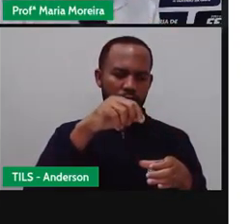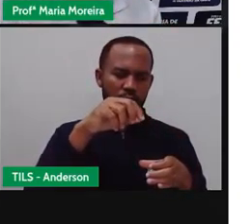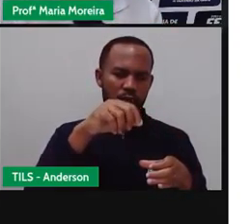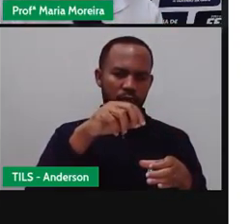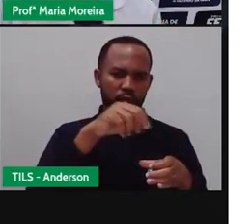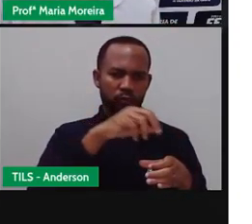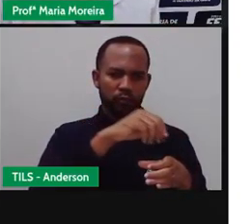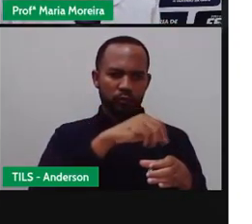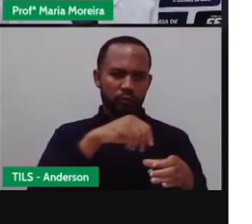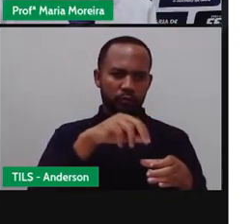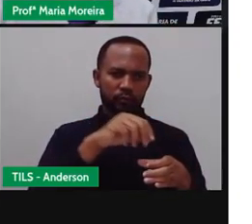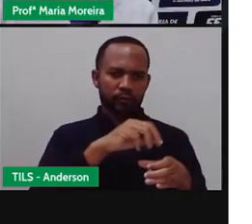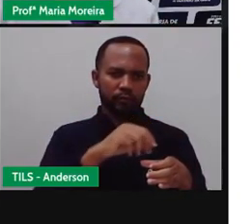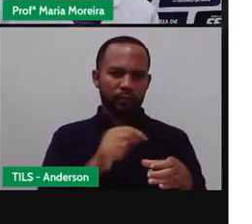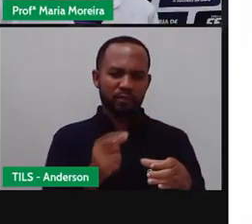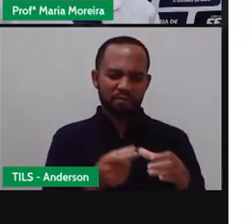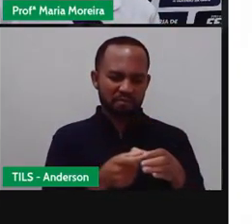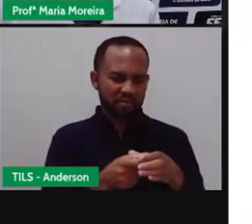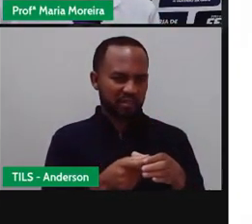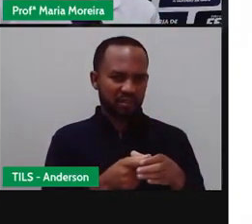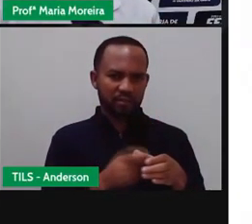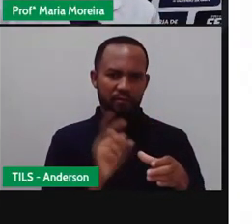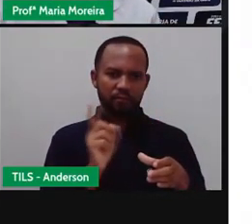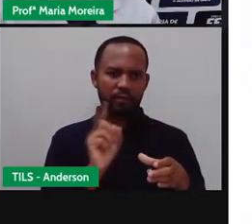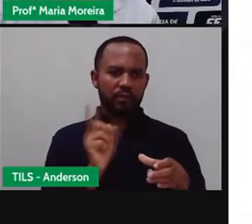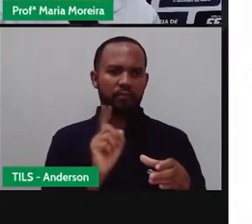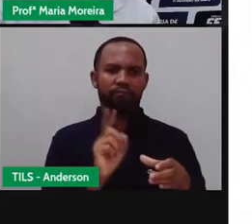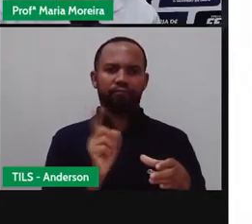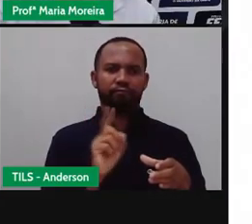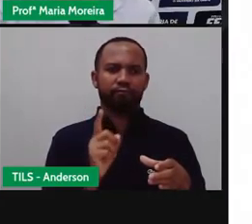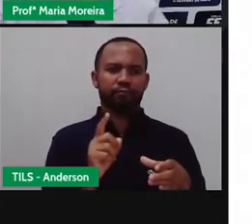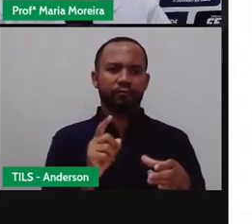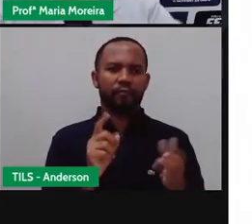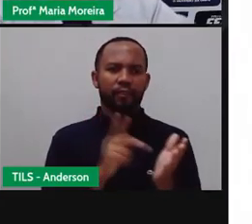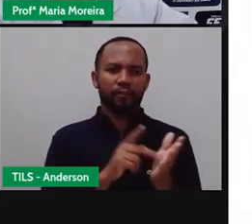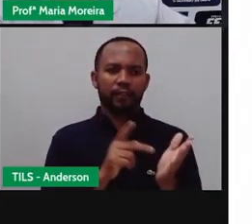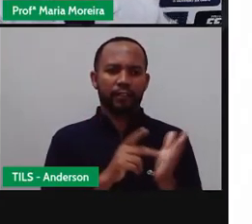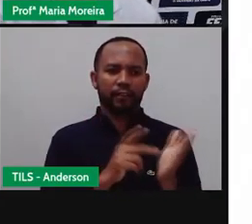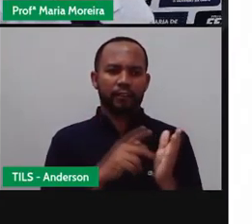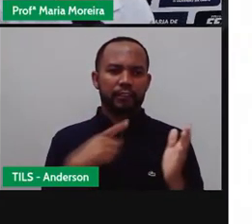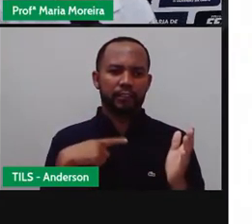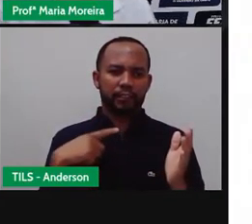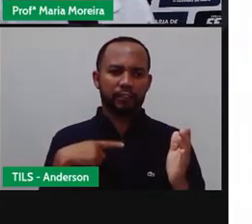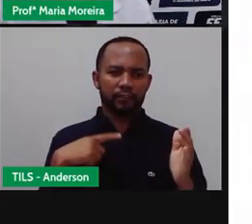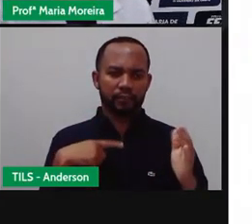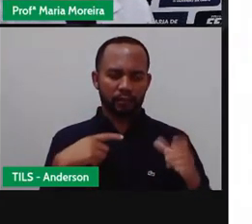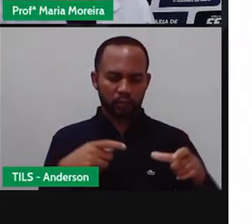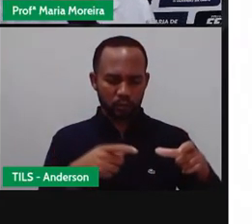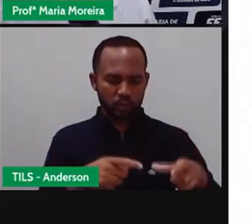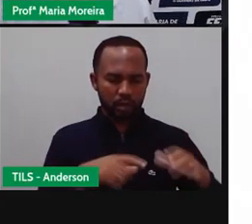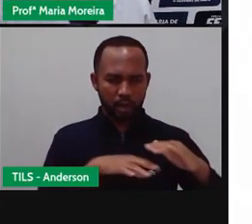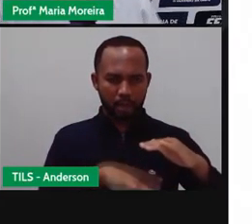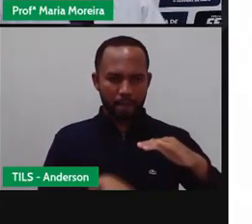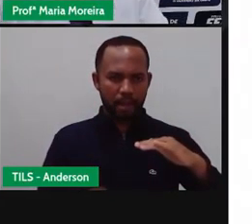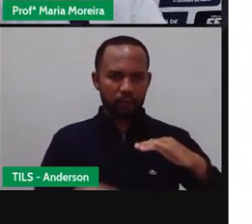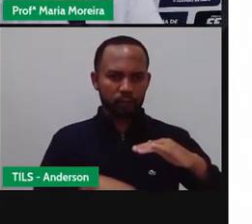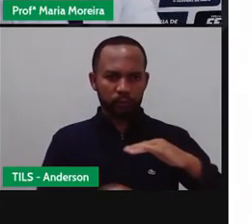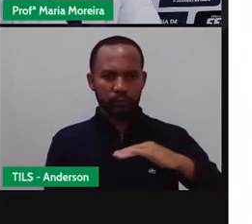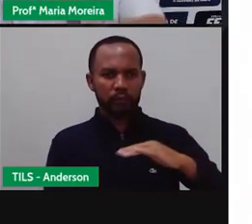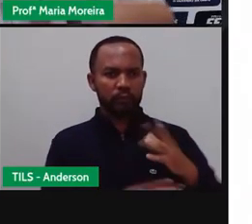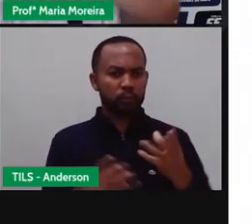ali, imagina, ai, pequenininho aqui. Aquele formigueiro, na verdade, ele se estende aí por vários metros, né? Inclusive